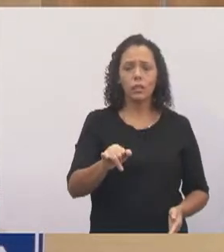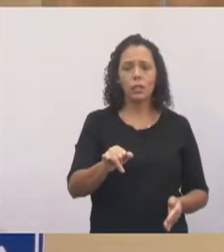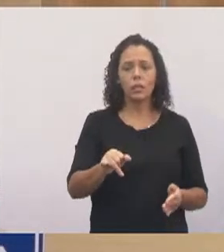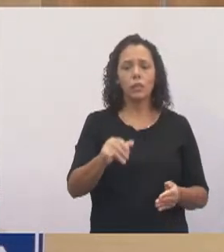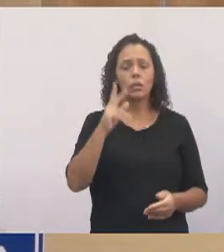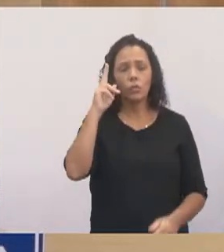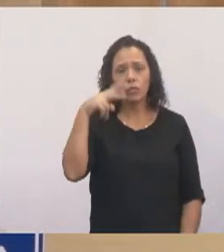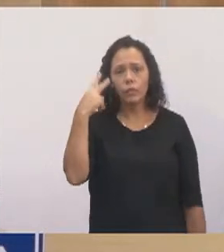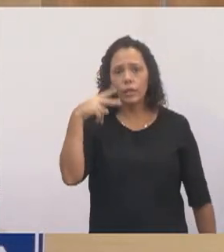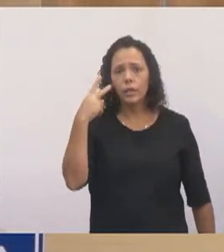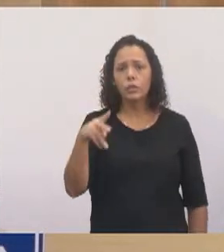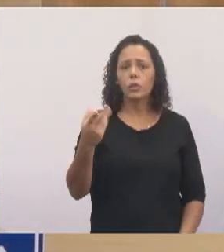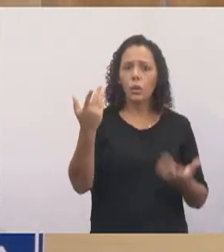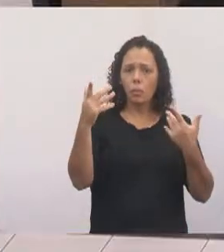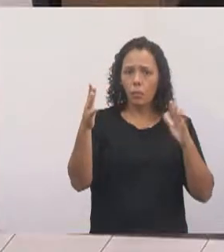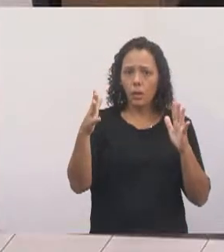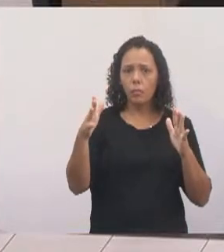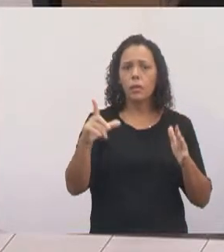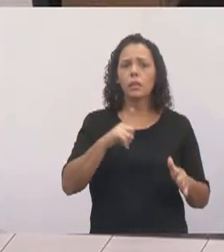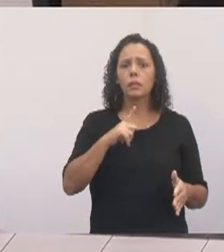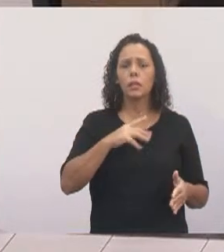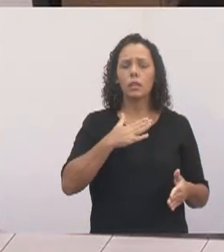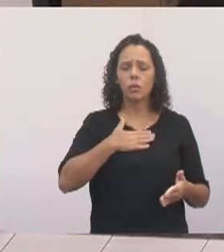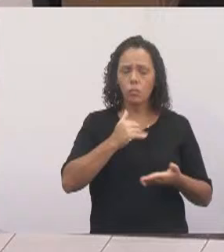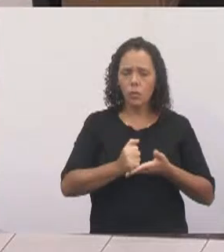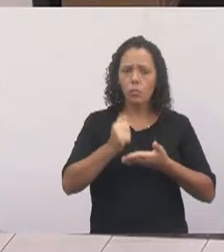conte com esse vereador.